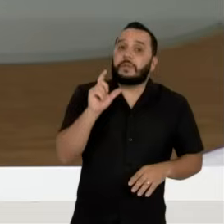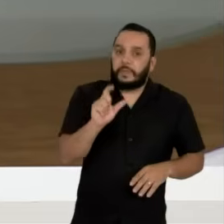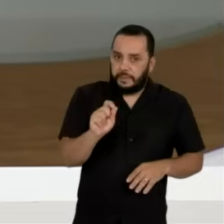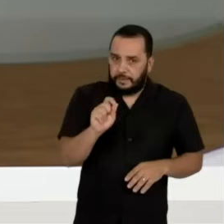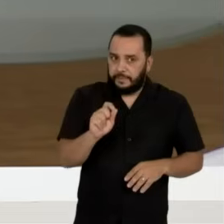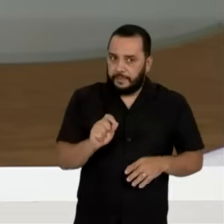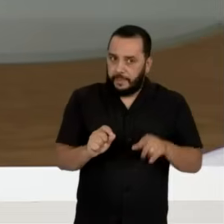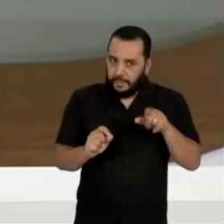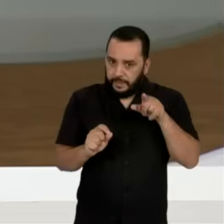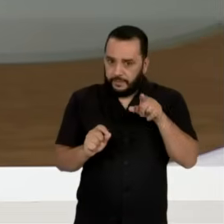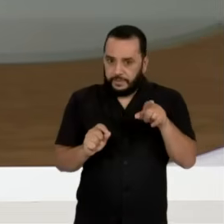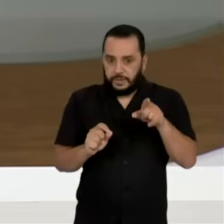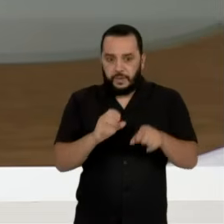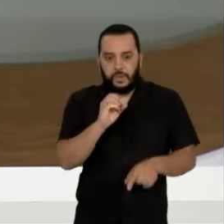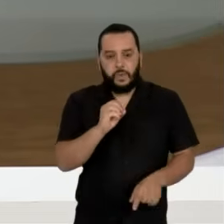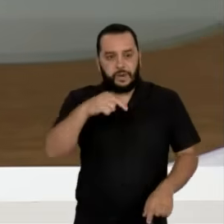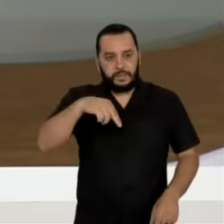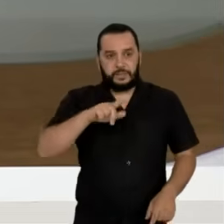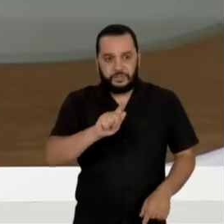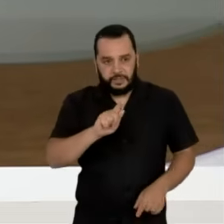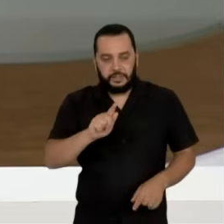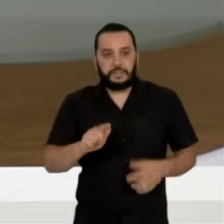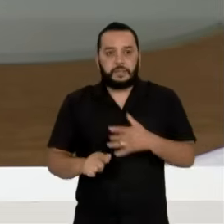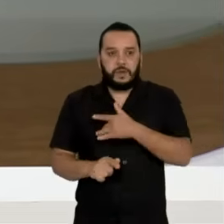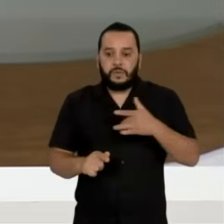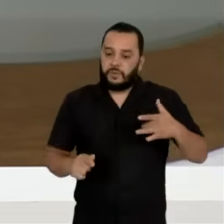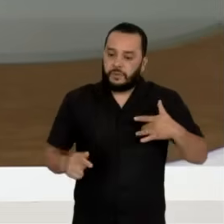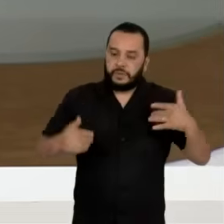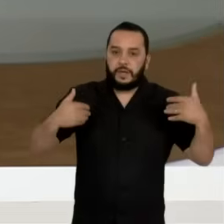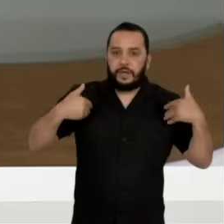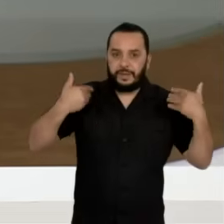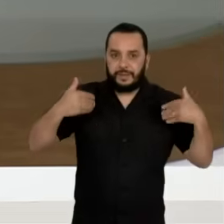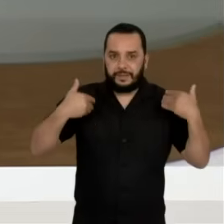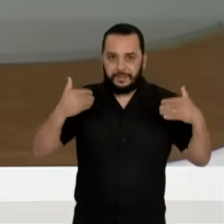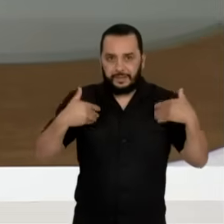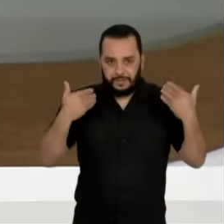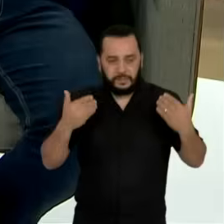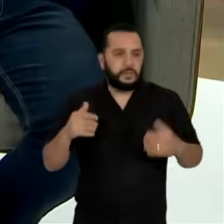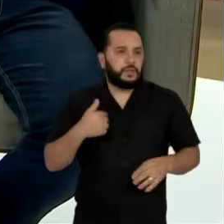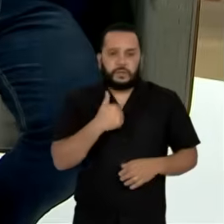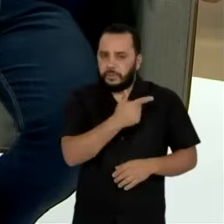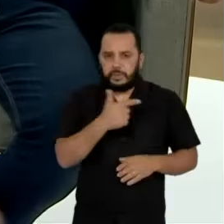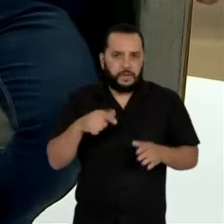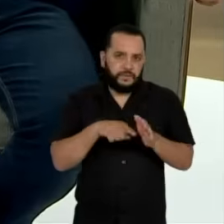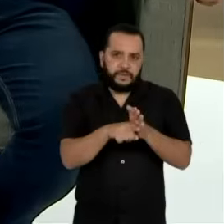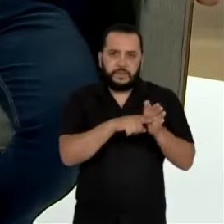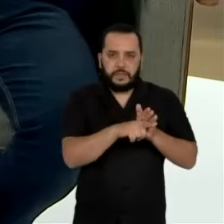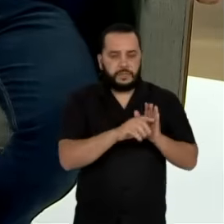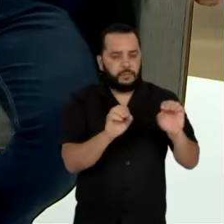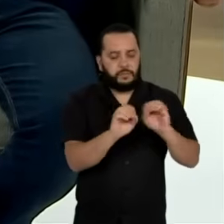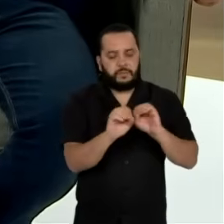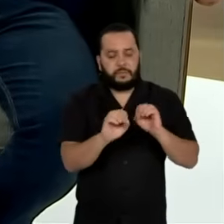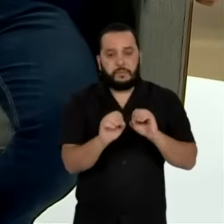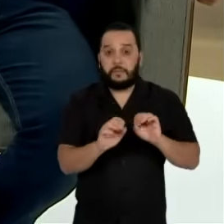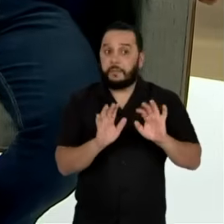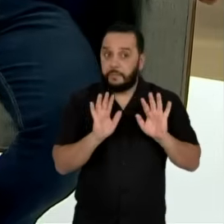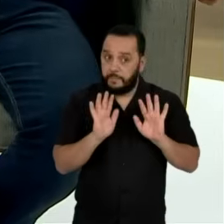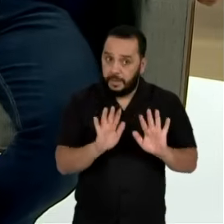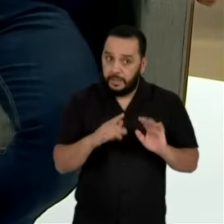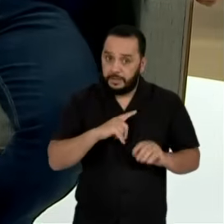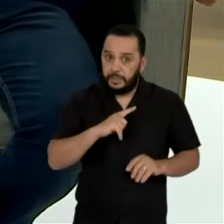a sua entidade, a Saúde e Alegria, ela não é citada ou alvo da investigação, mas um